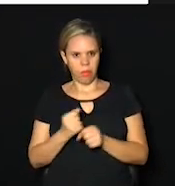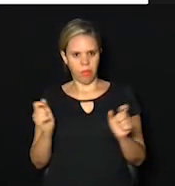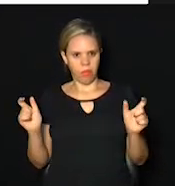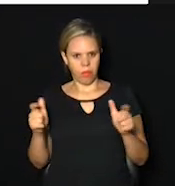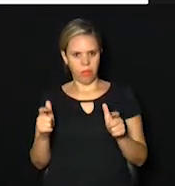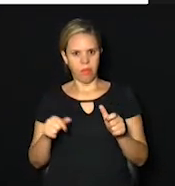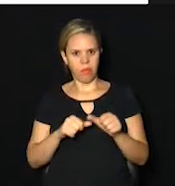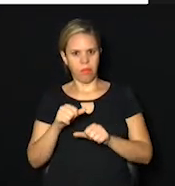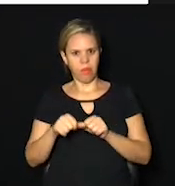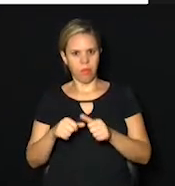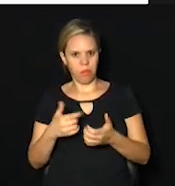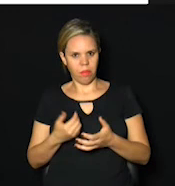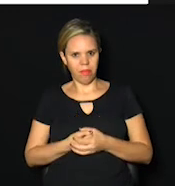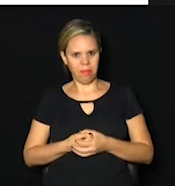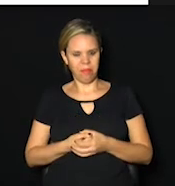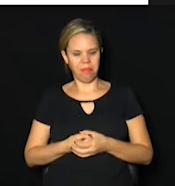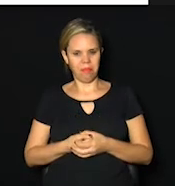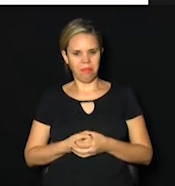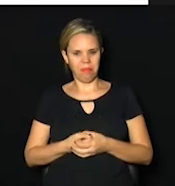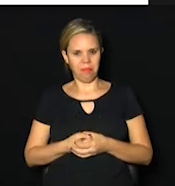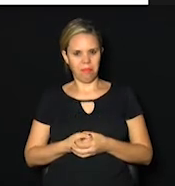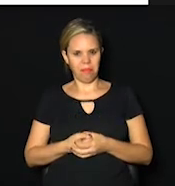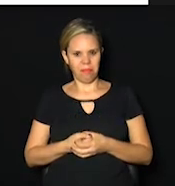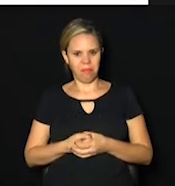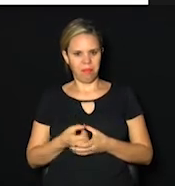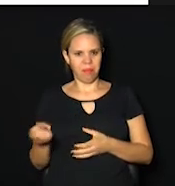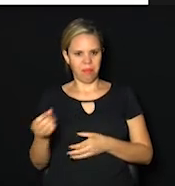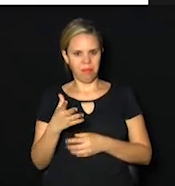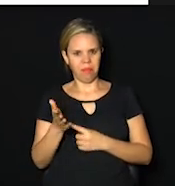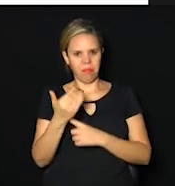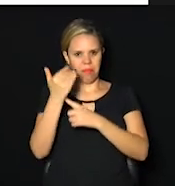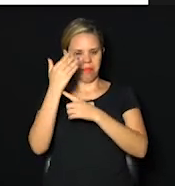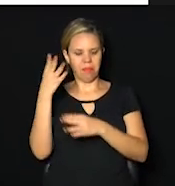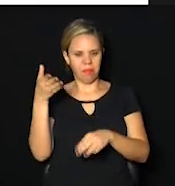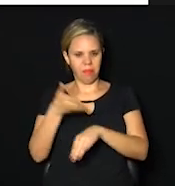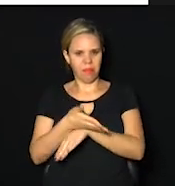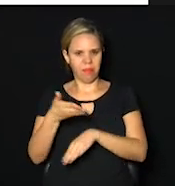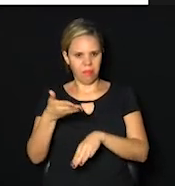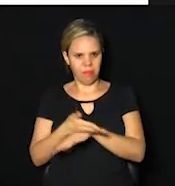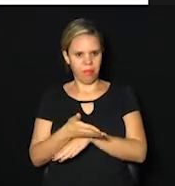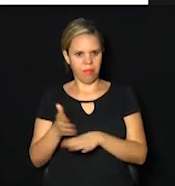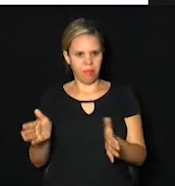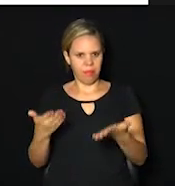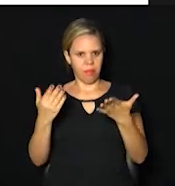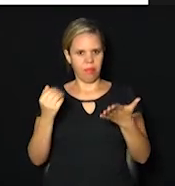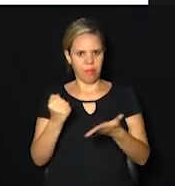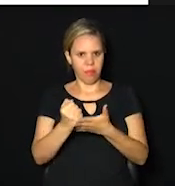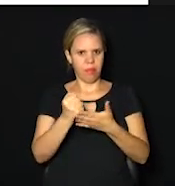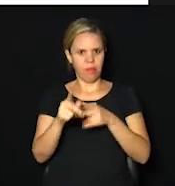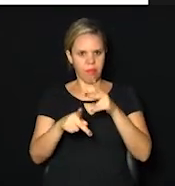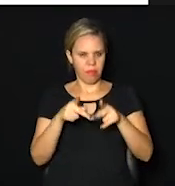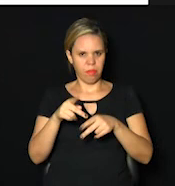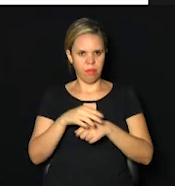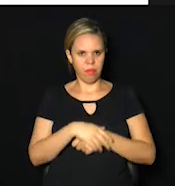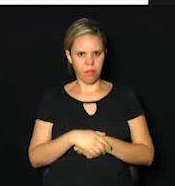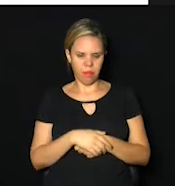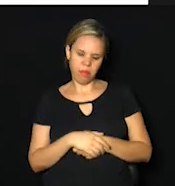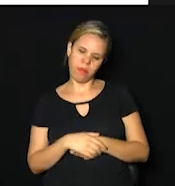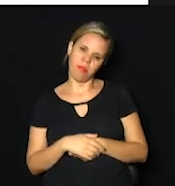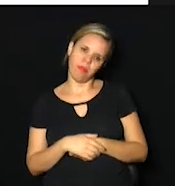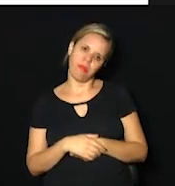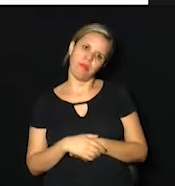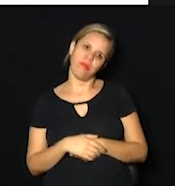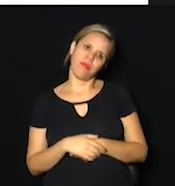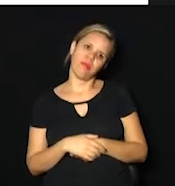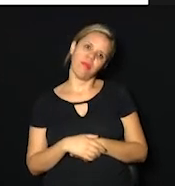renovação exista, tá? E as novas tecnologias, claro, vão fazer toda a diferença no dia a dia das pessoas. Deixa eu,